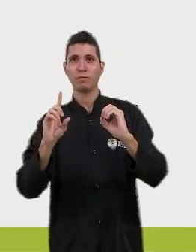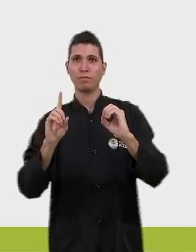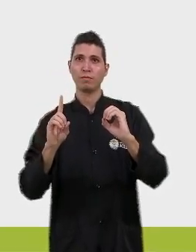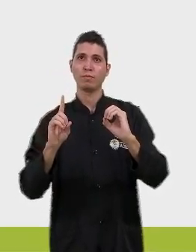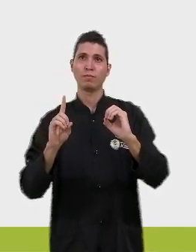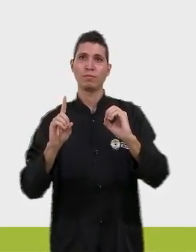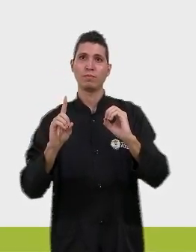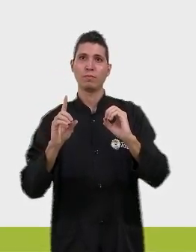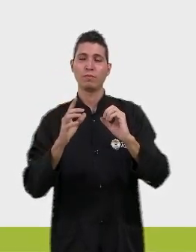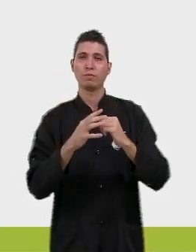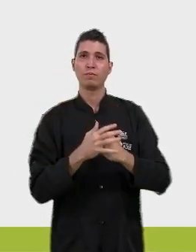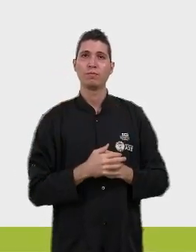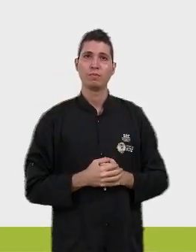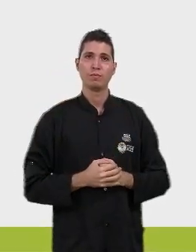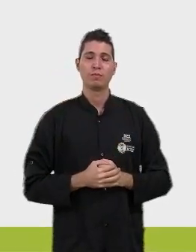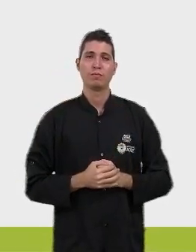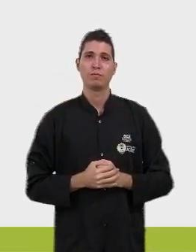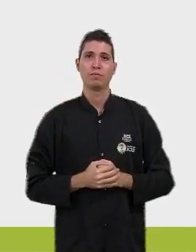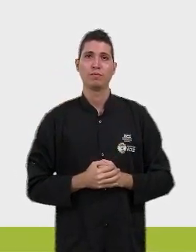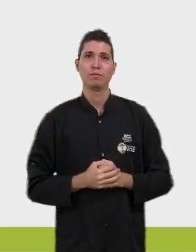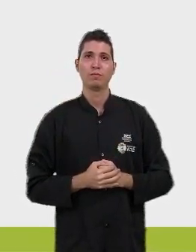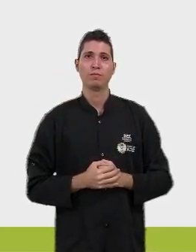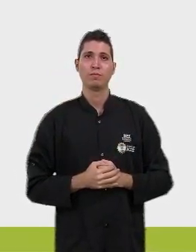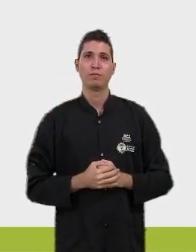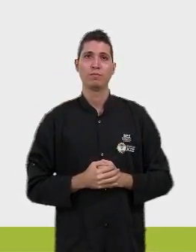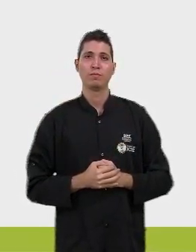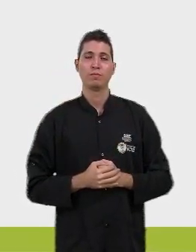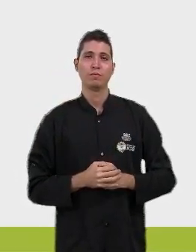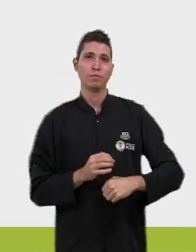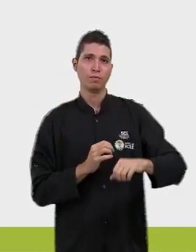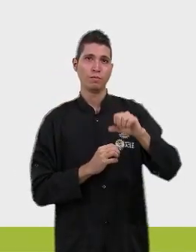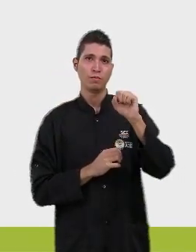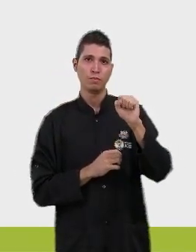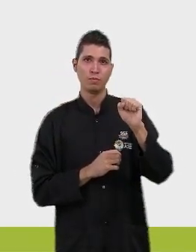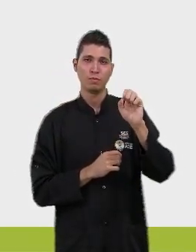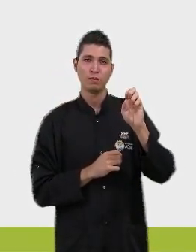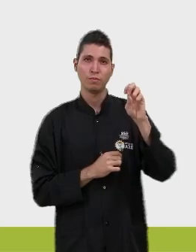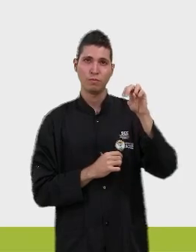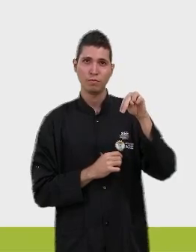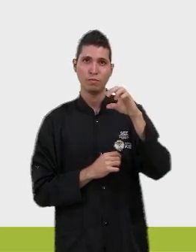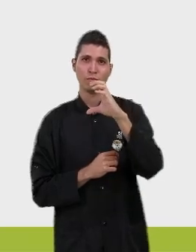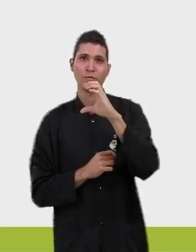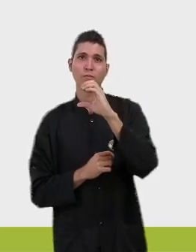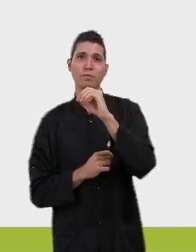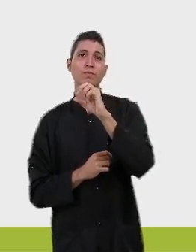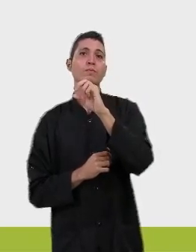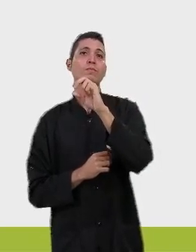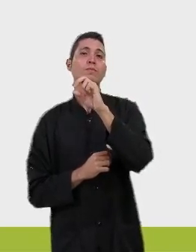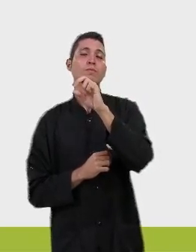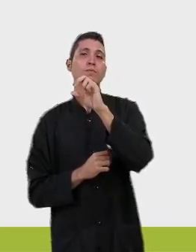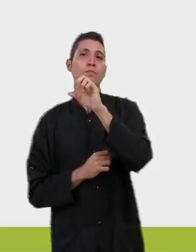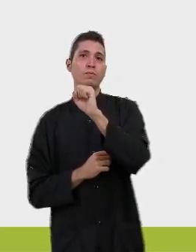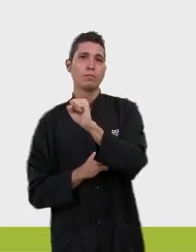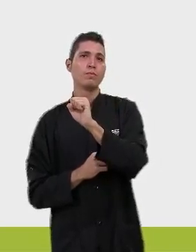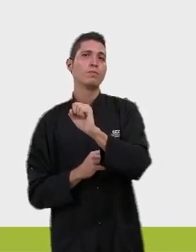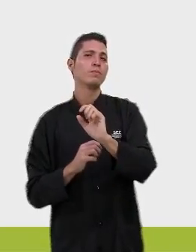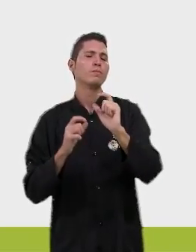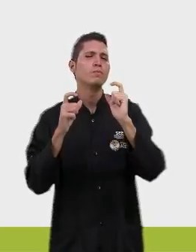AB. E eu quero determinar o seno e o cosseno do arco que mede 2π menos